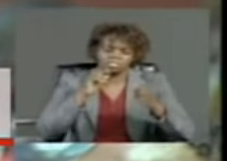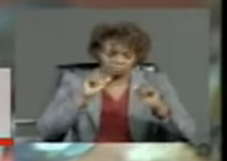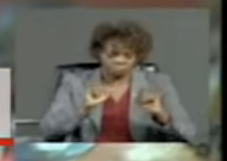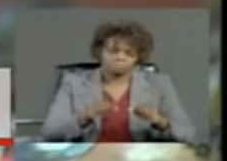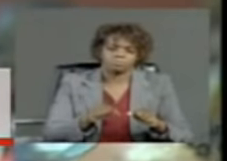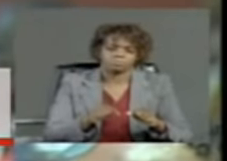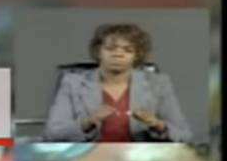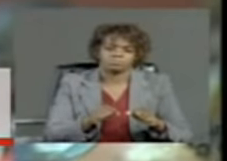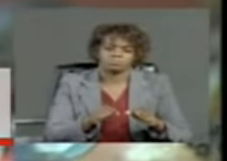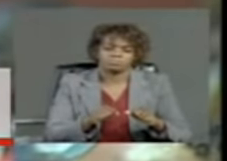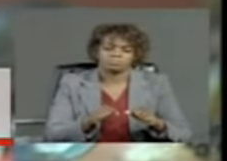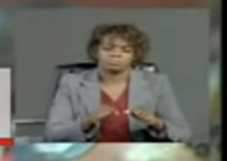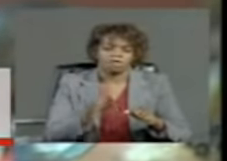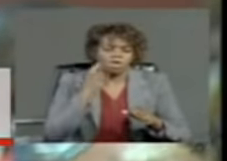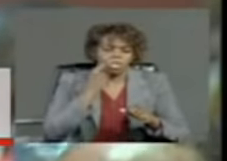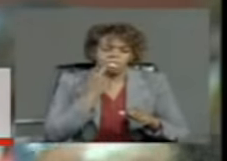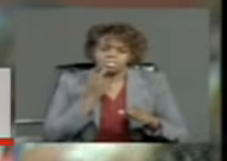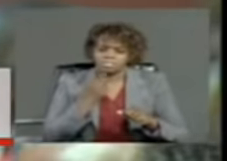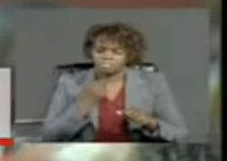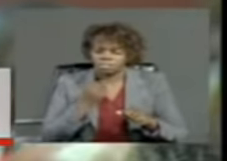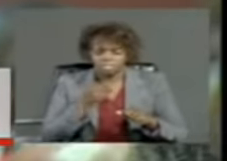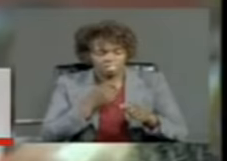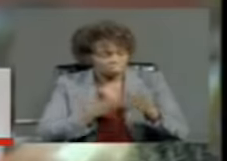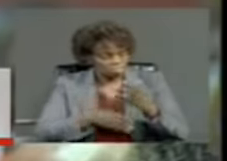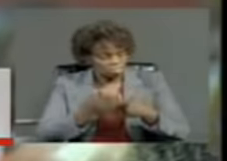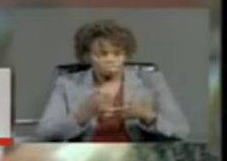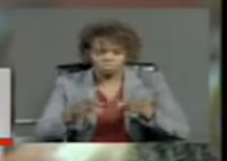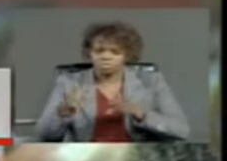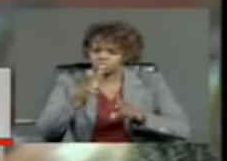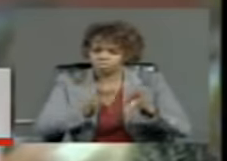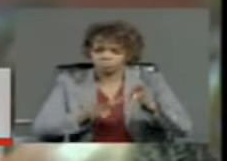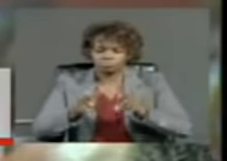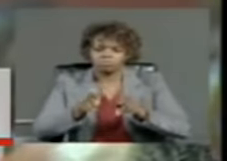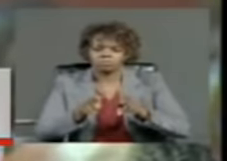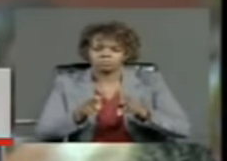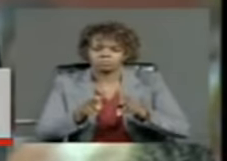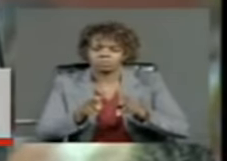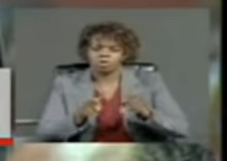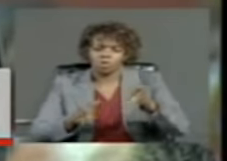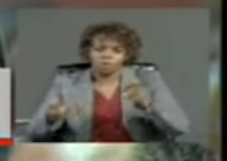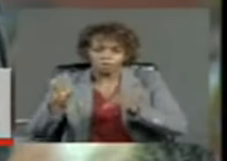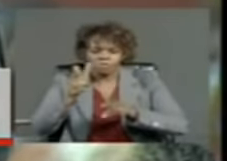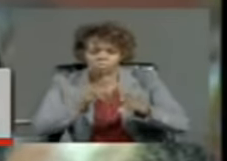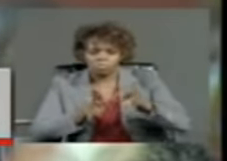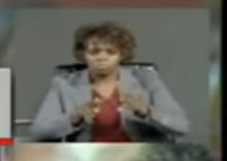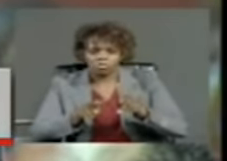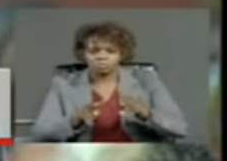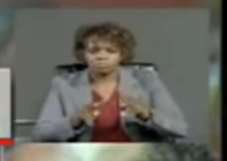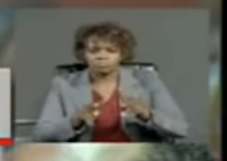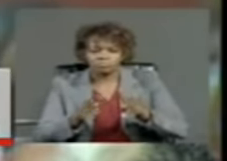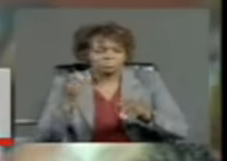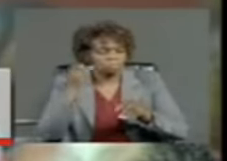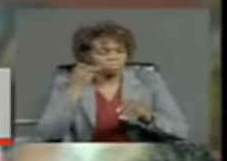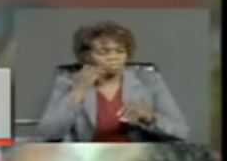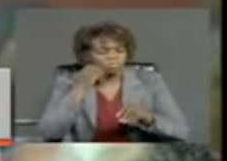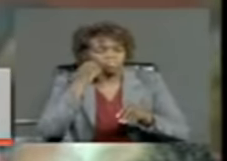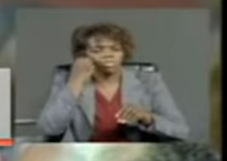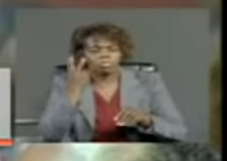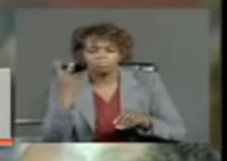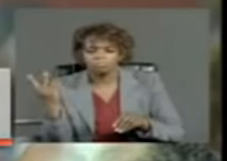mais de um milhão de quilômetros quadrados e vários povos, senhor presidente. Conhecer quem são esses povos, como comem, como se vestem, como vivem,